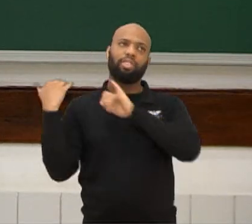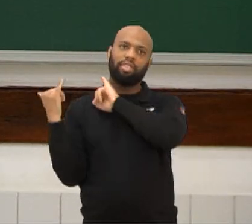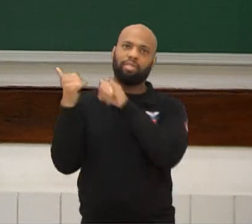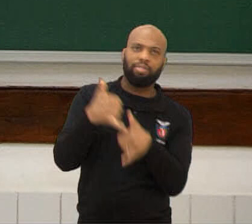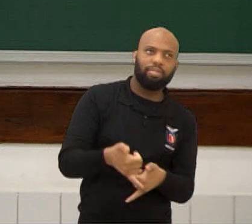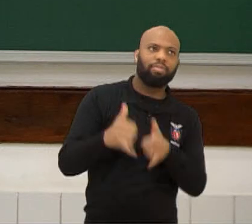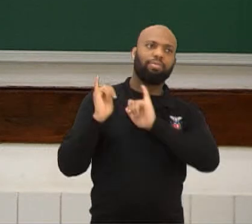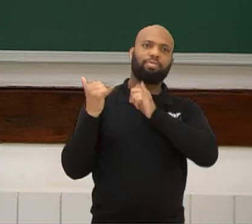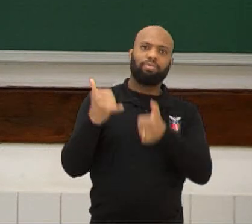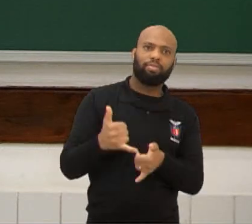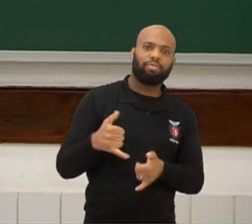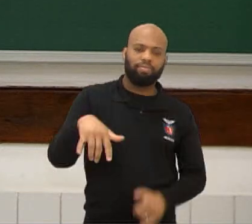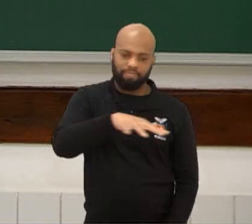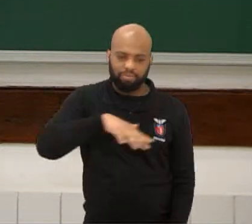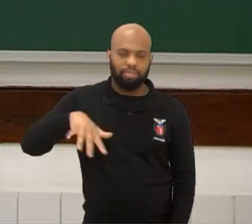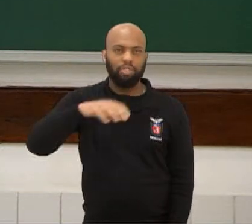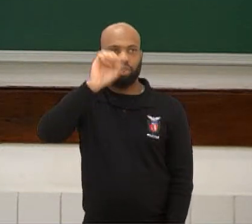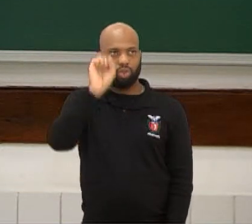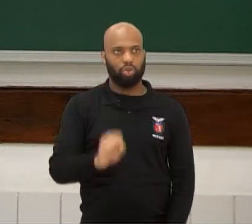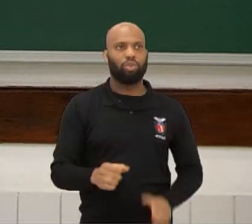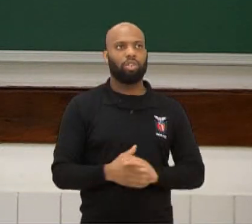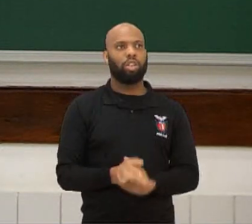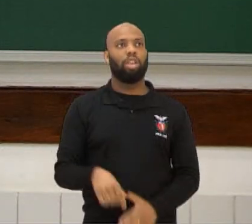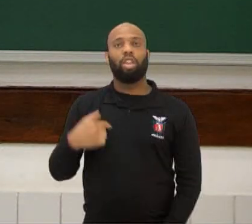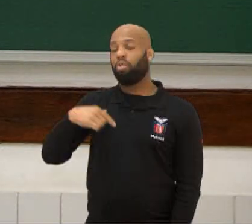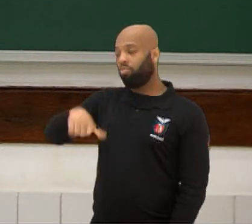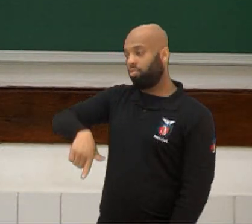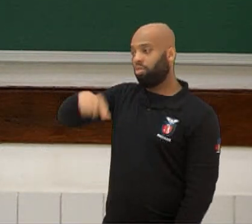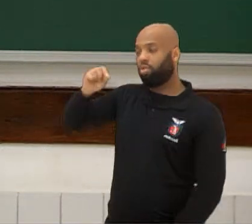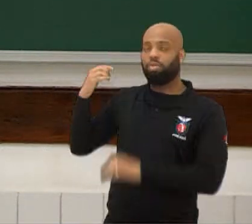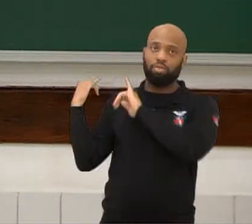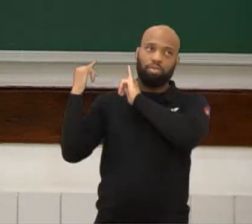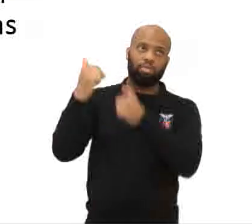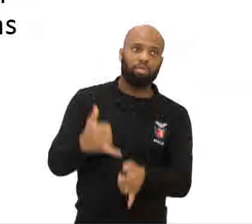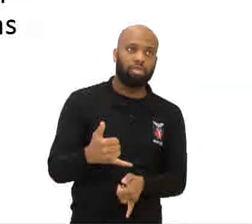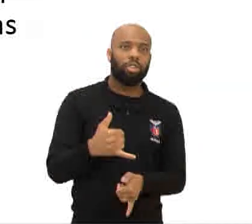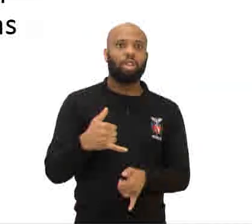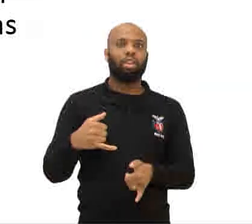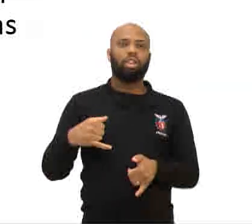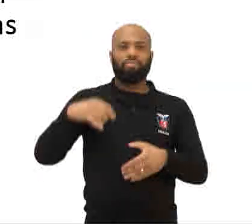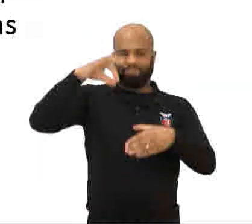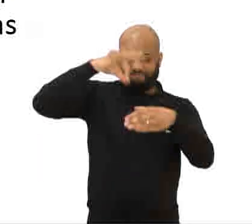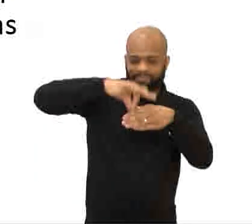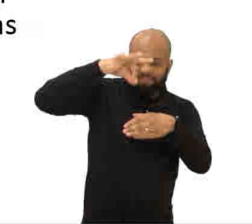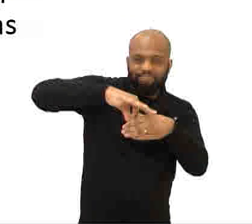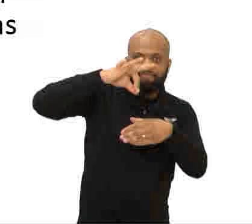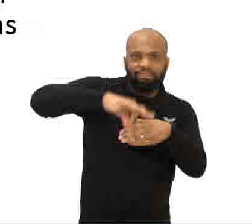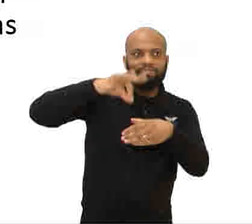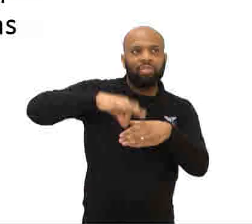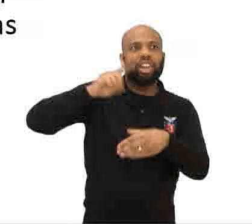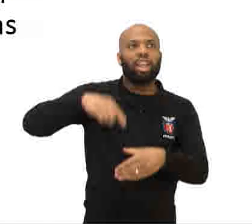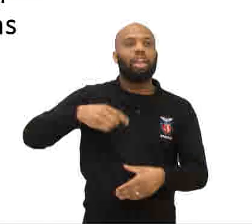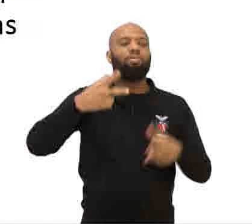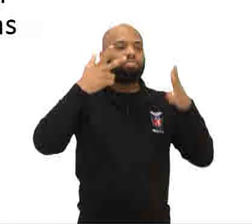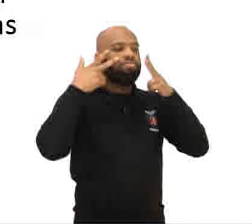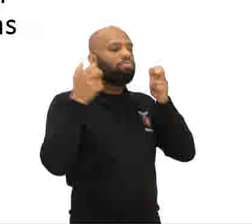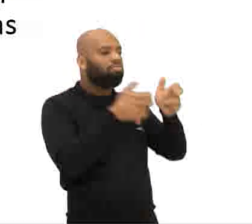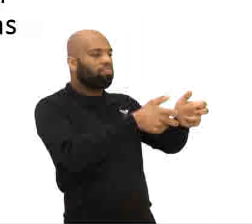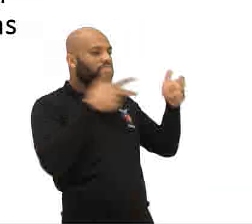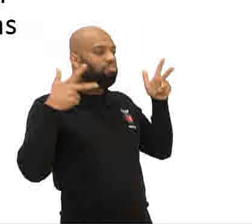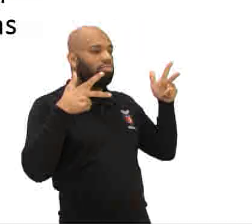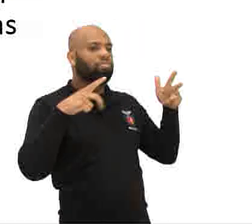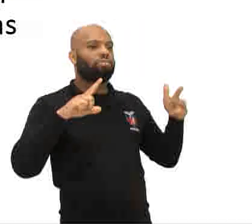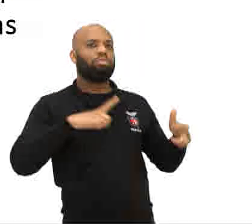termos de lendas na região sul. E ali, então, eu coloquei a lenda da erva mate, que era um índio guerreiro, né, com